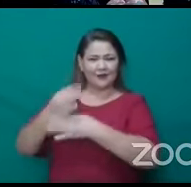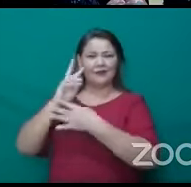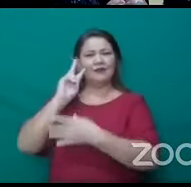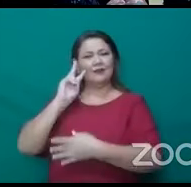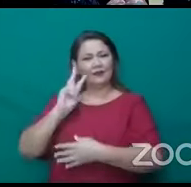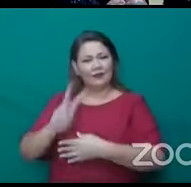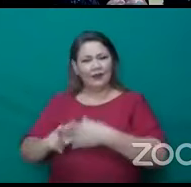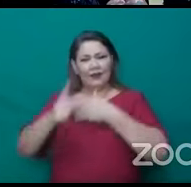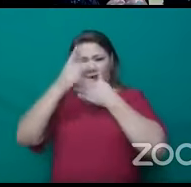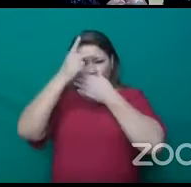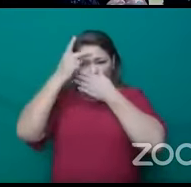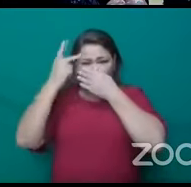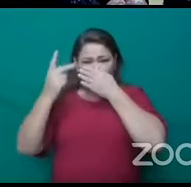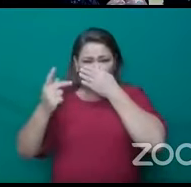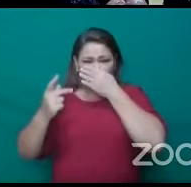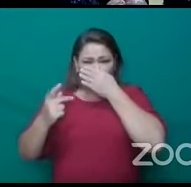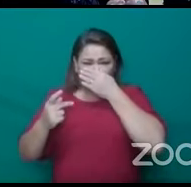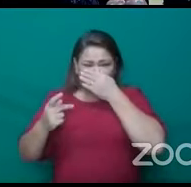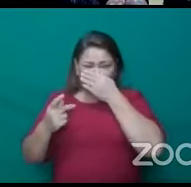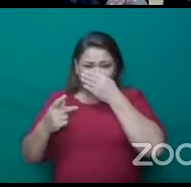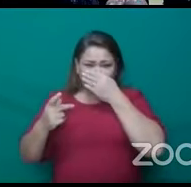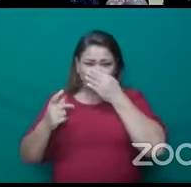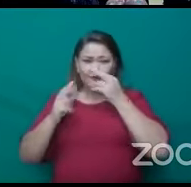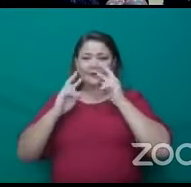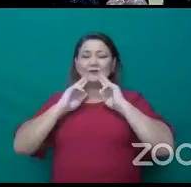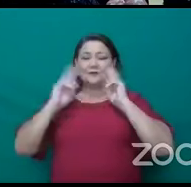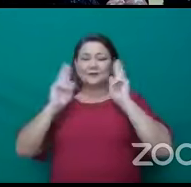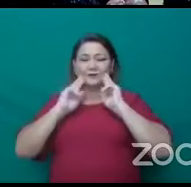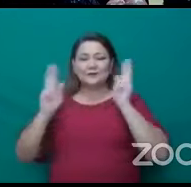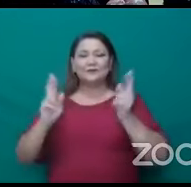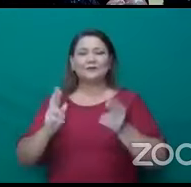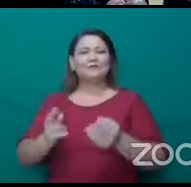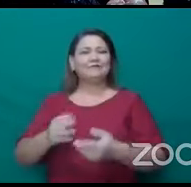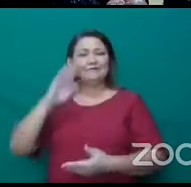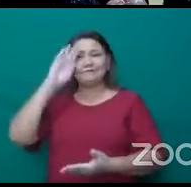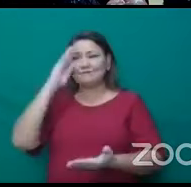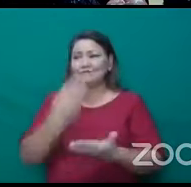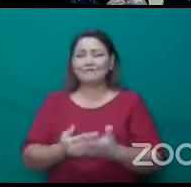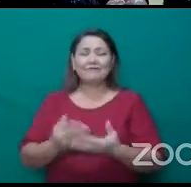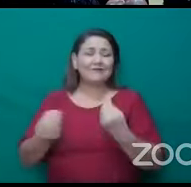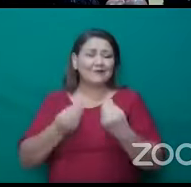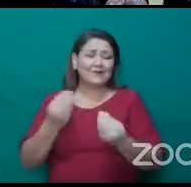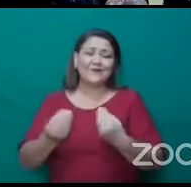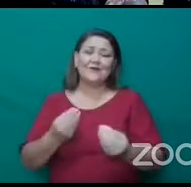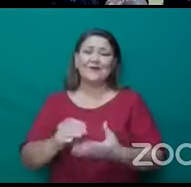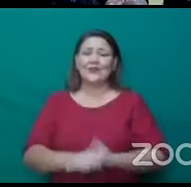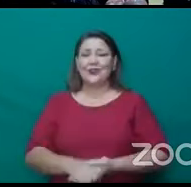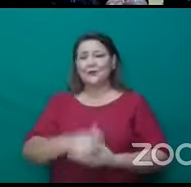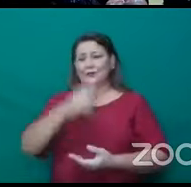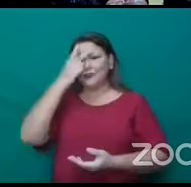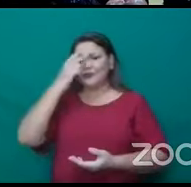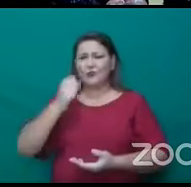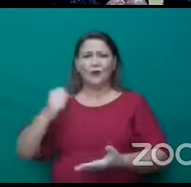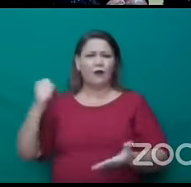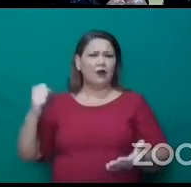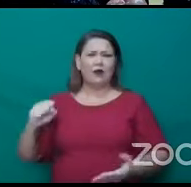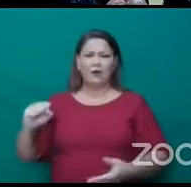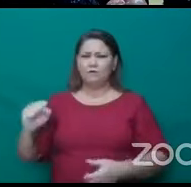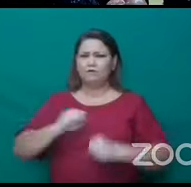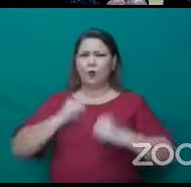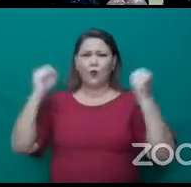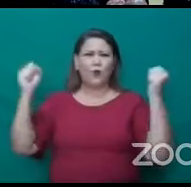as pessoas reclamando: Poxa, vocês usaram porco mesmo? Não acredito, sabe? Tipo, puta da vida. Então, era um